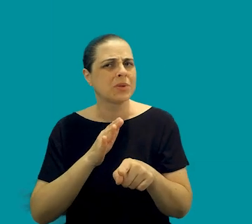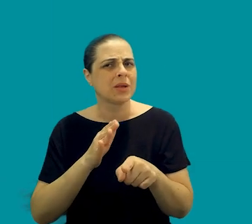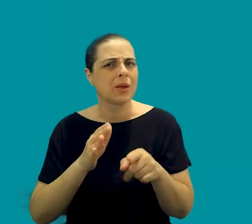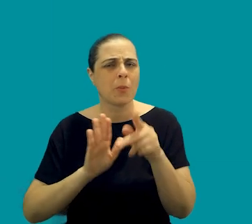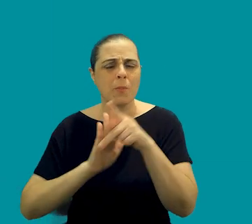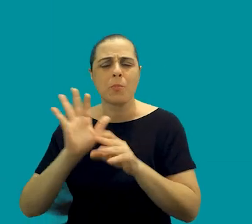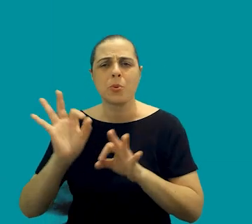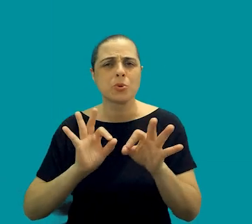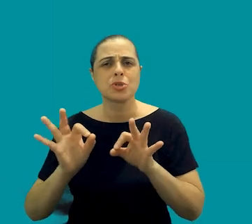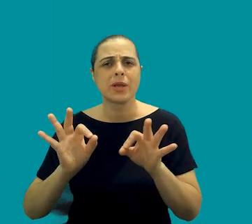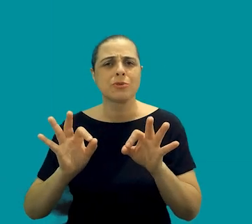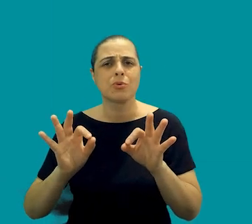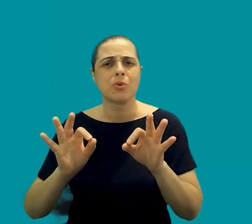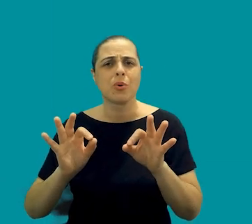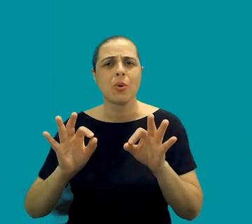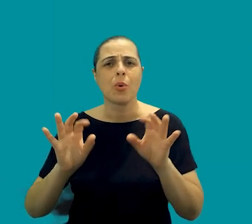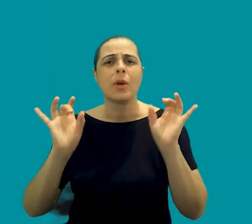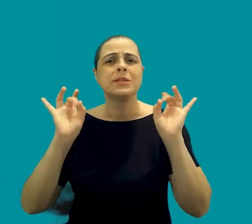dessa iniciativa.